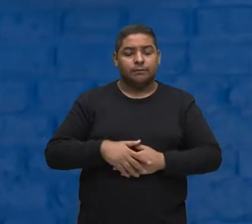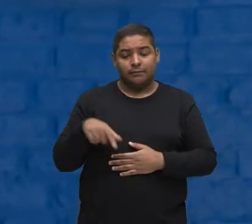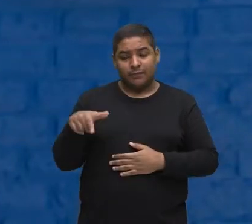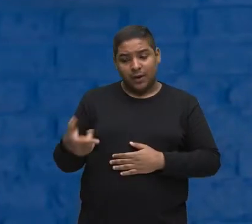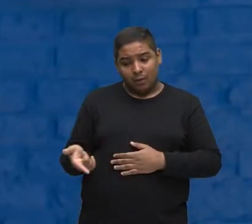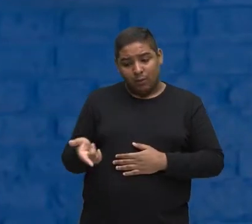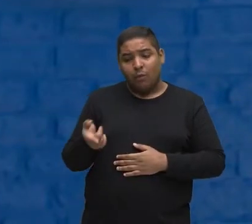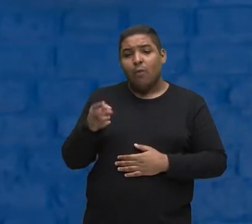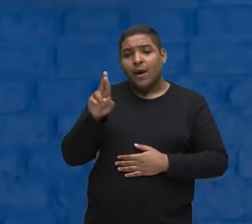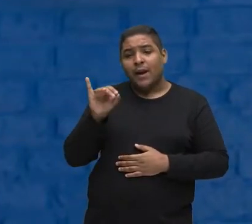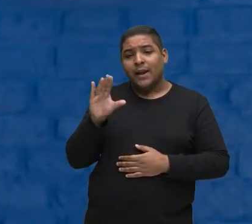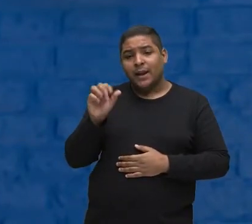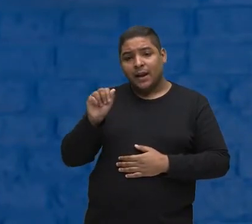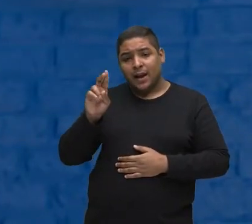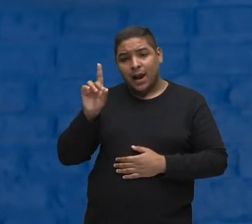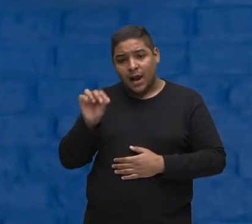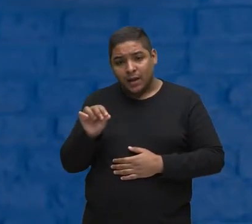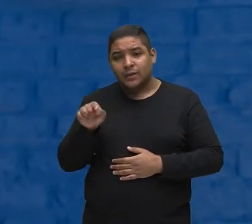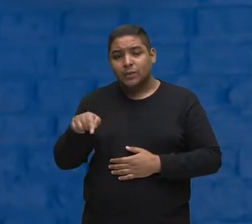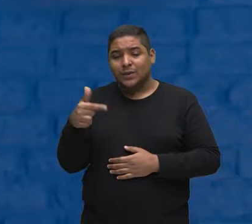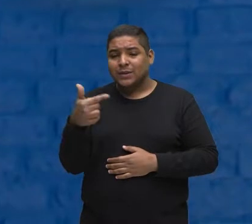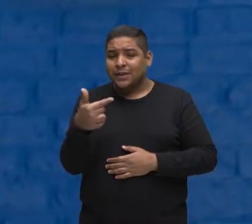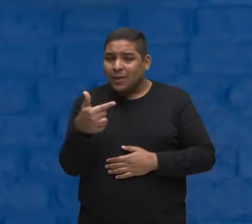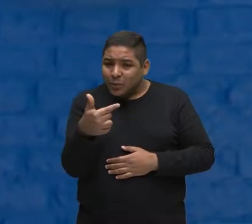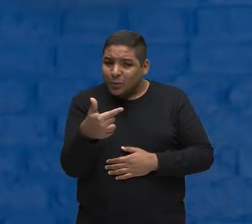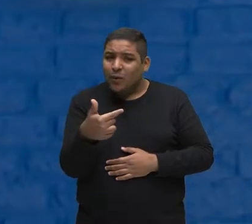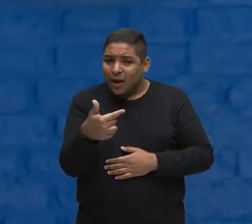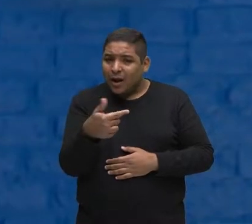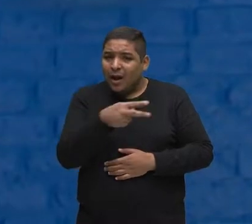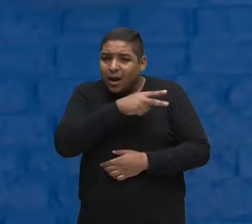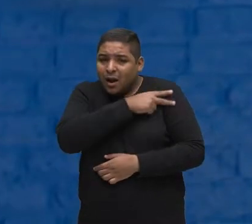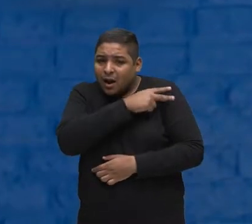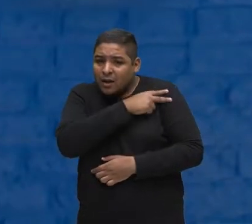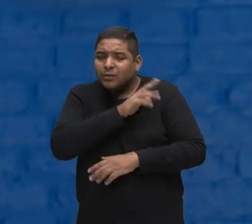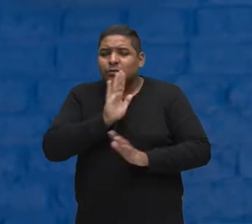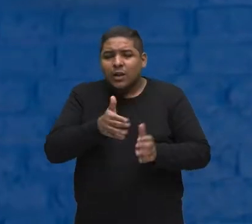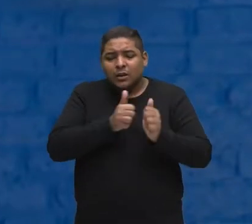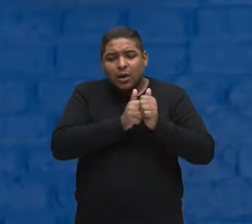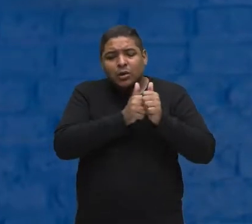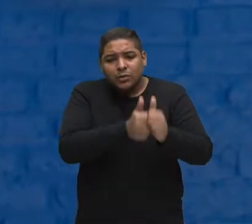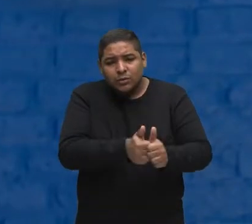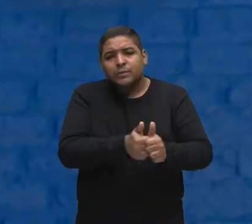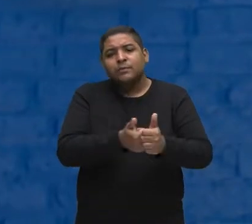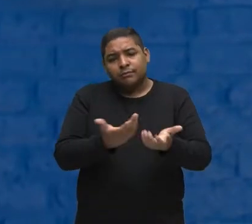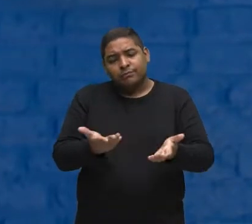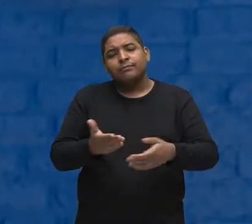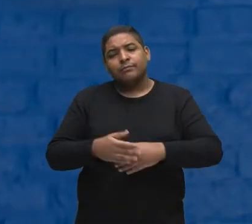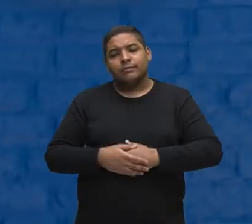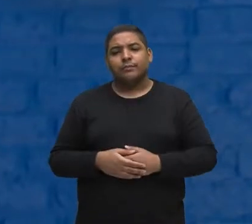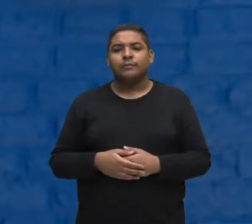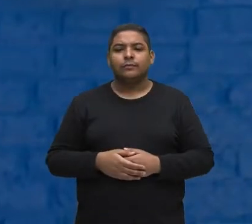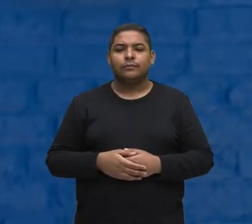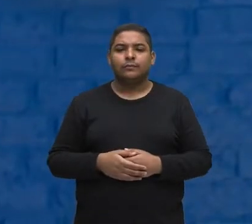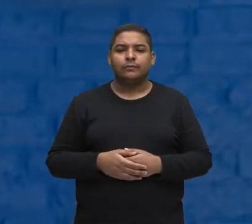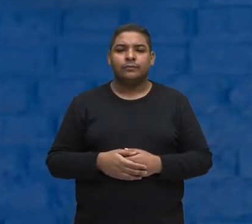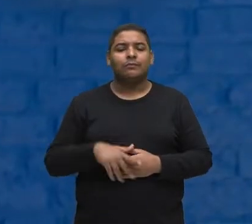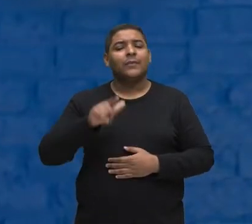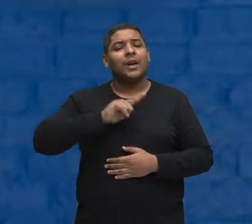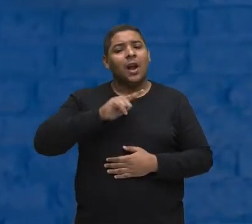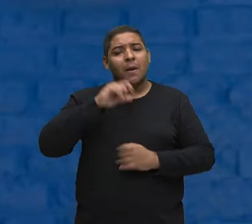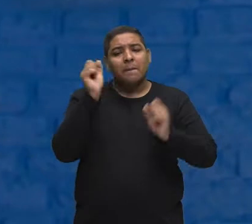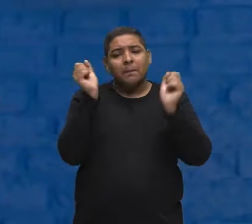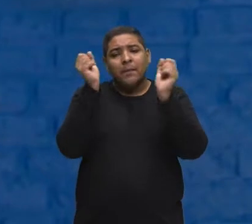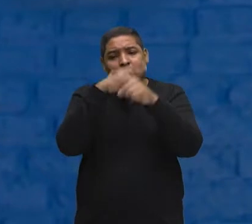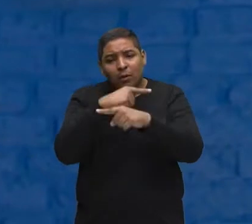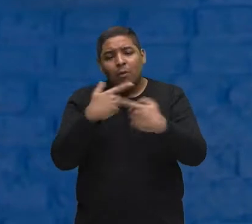Ricardo, ainda com a sua mãe, no 2º aninho, ele ainda tinha o acompanhamento dela. Então, havia uma preocupação